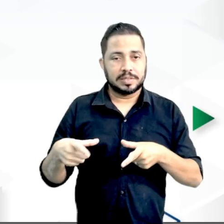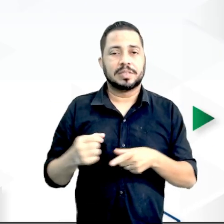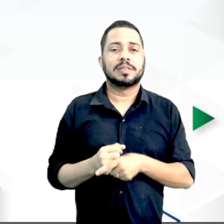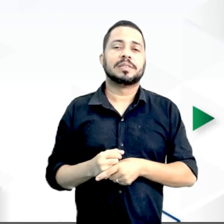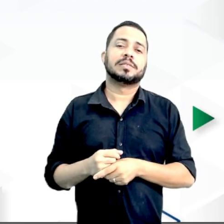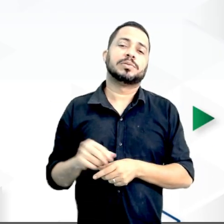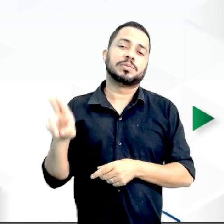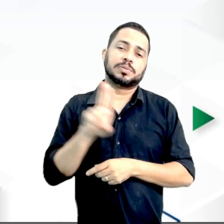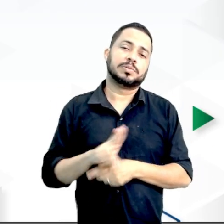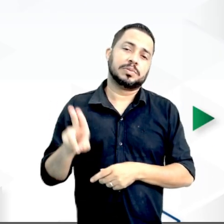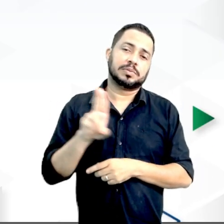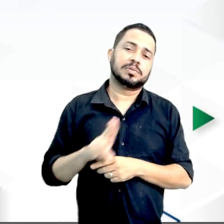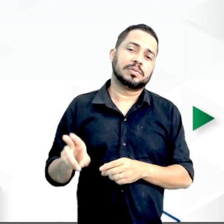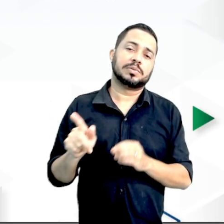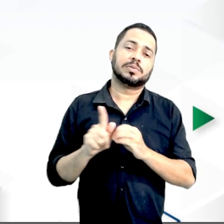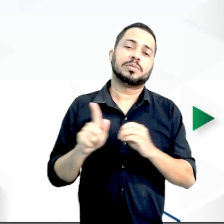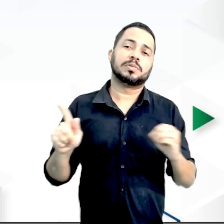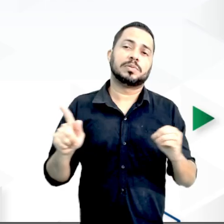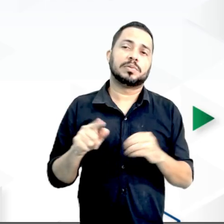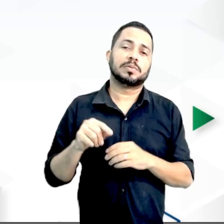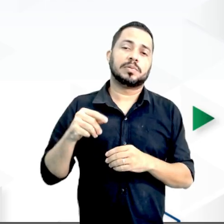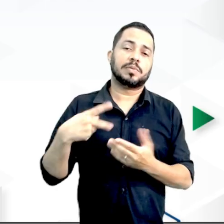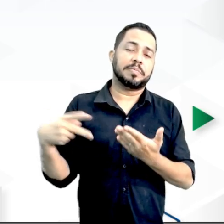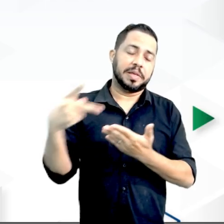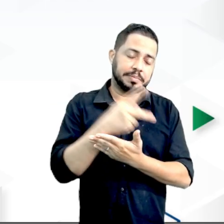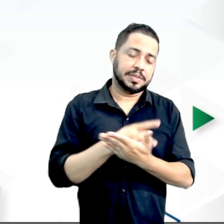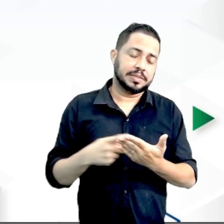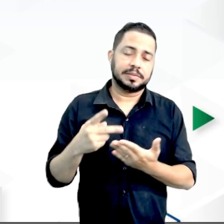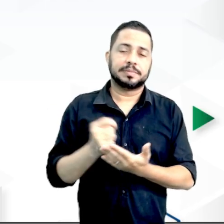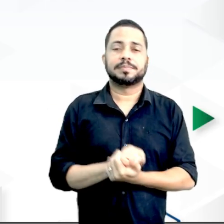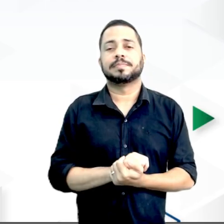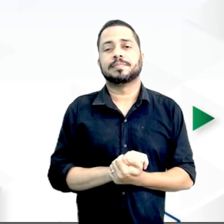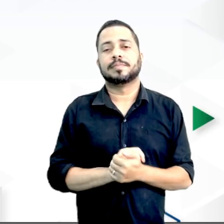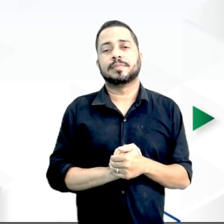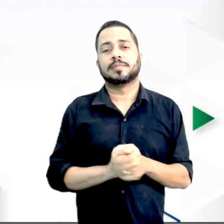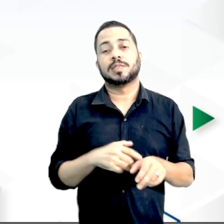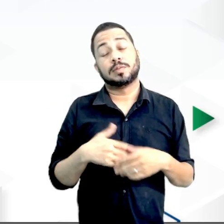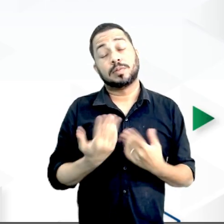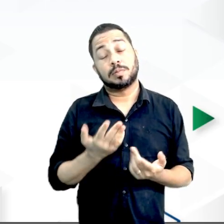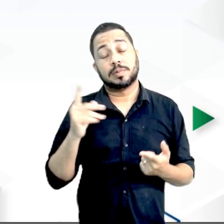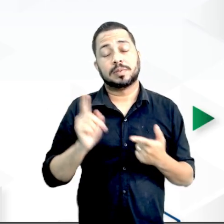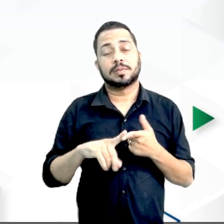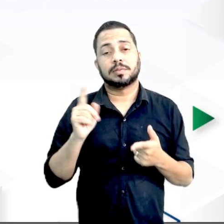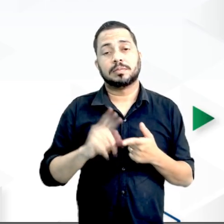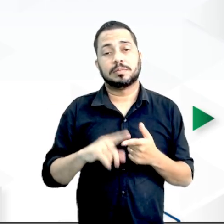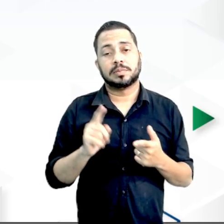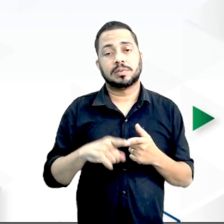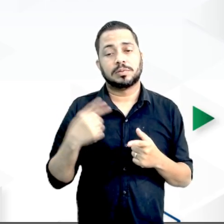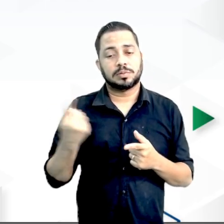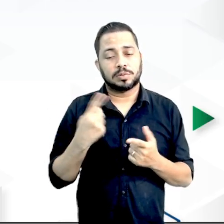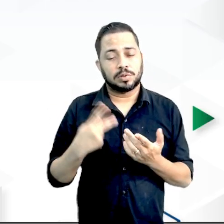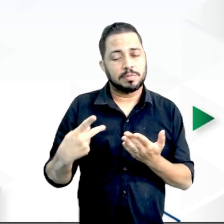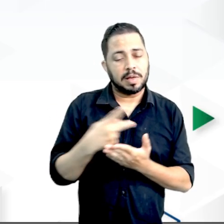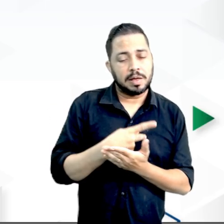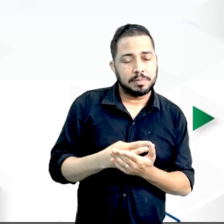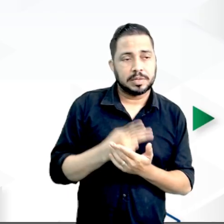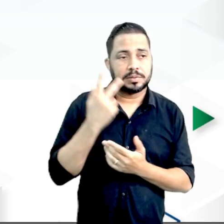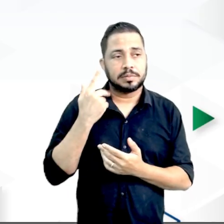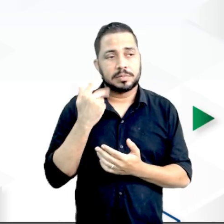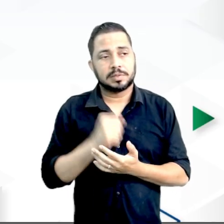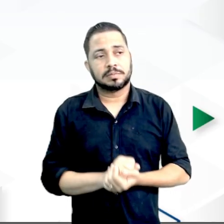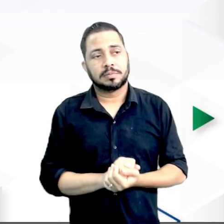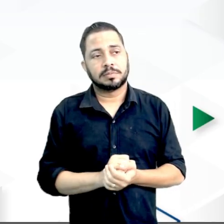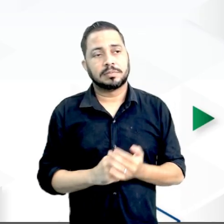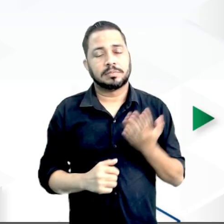lá no Google Maps, né? A gente usa muito isso aí. Ou até mesmo nos nossos mapinhas, tá? Vamos lá